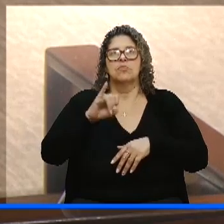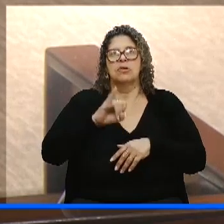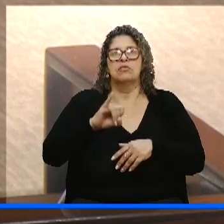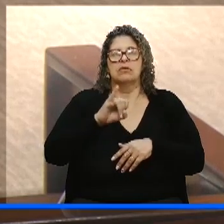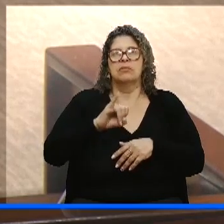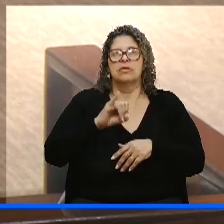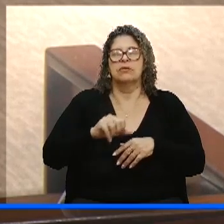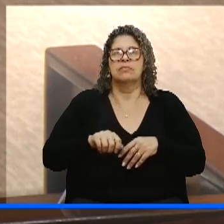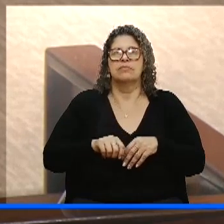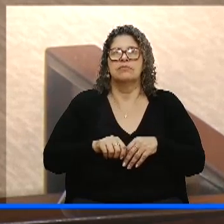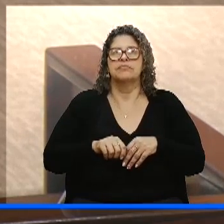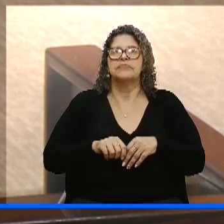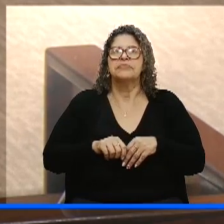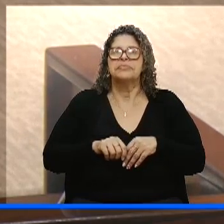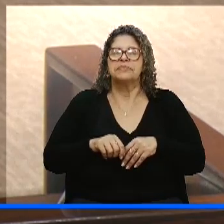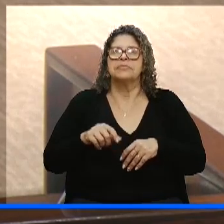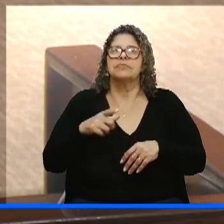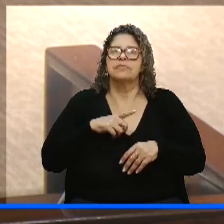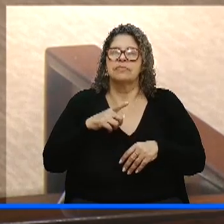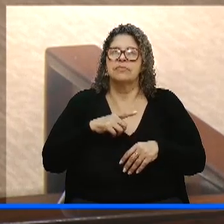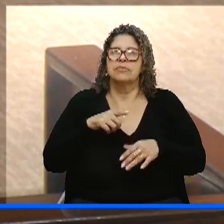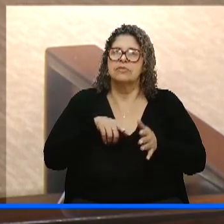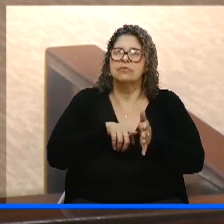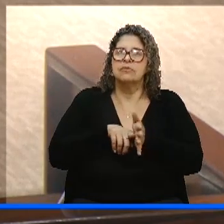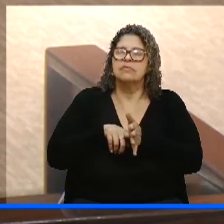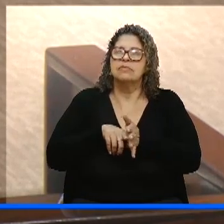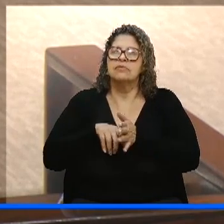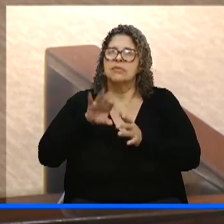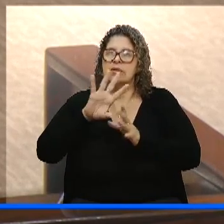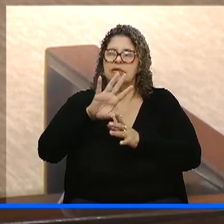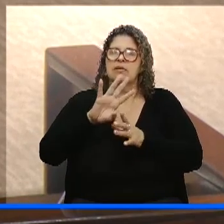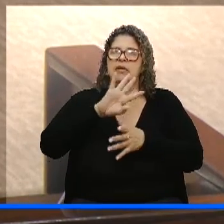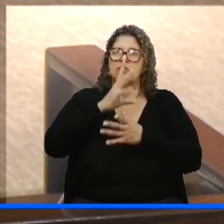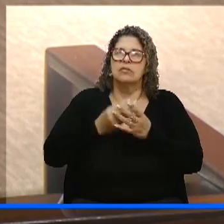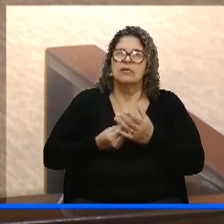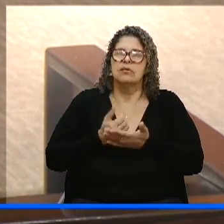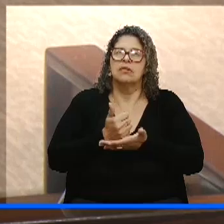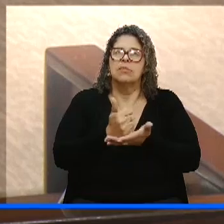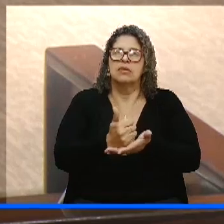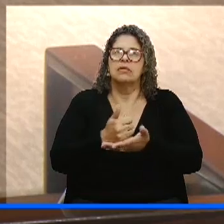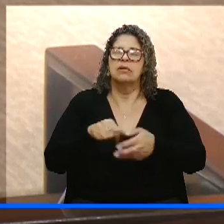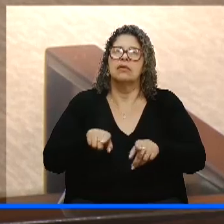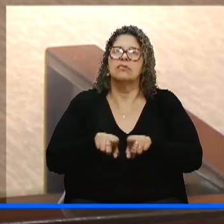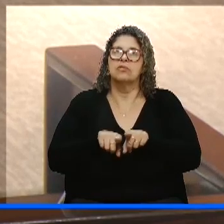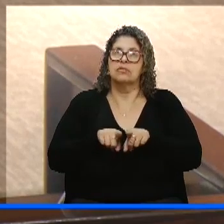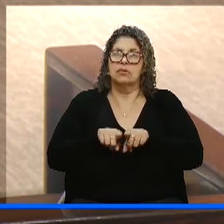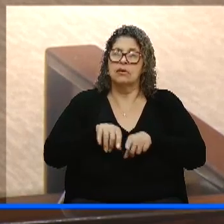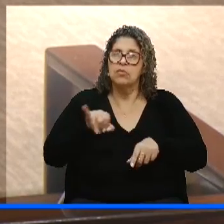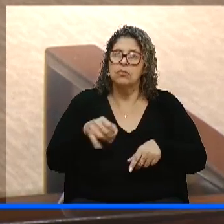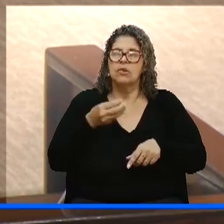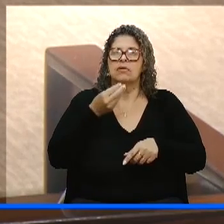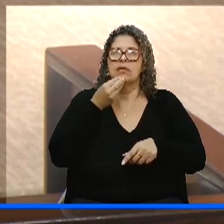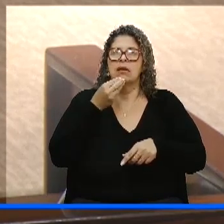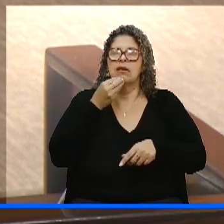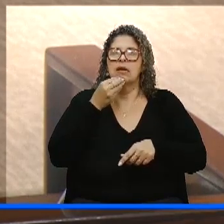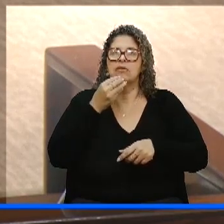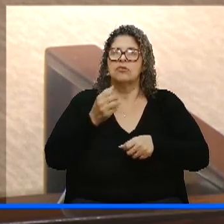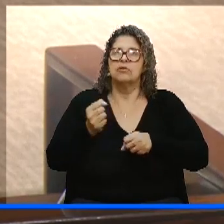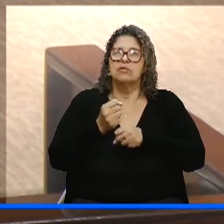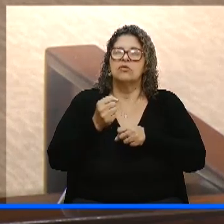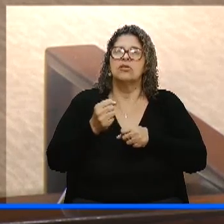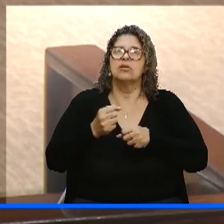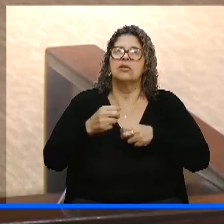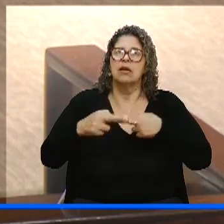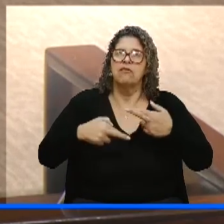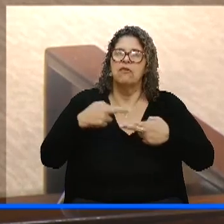em conta a necessidade de analisarmos a sustentabilidade do estado brasileiro haja vista que temos a oportunidade de discutir reformas do